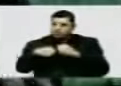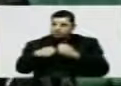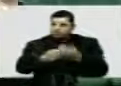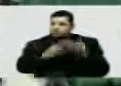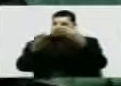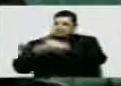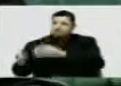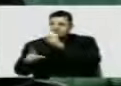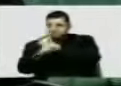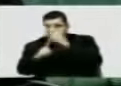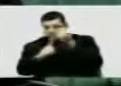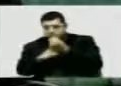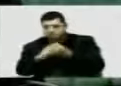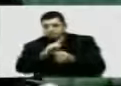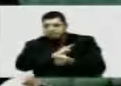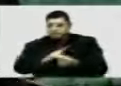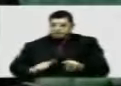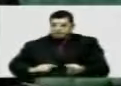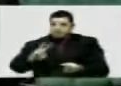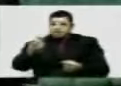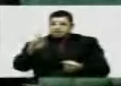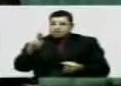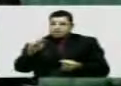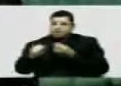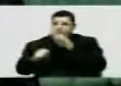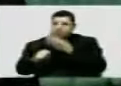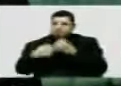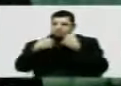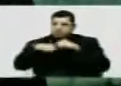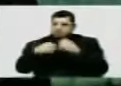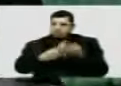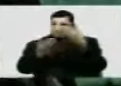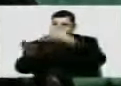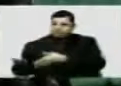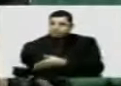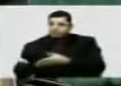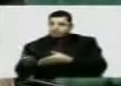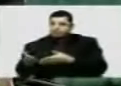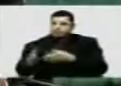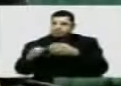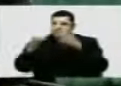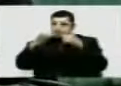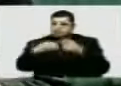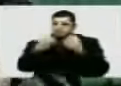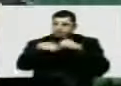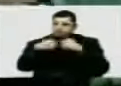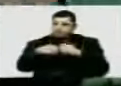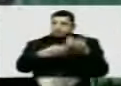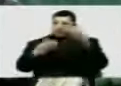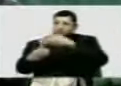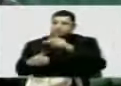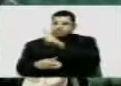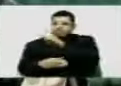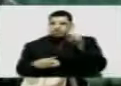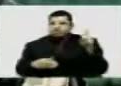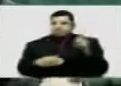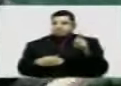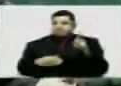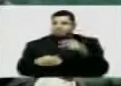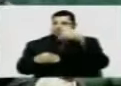precisamos trazer à sociedade, deputada Vera. Para isso, nós precisamos trazer as entidades de classe, nós precisamos trazer os